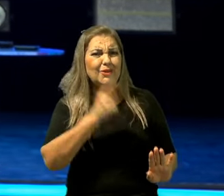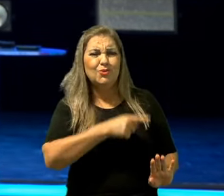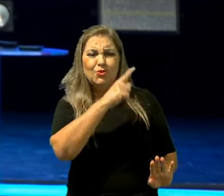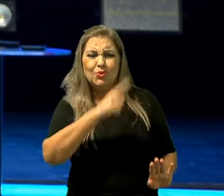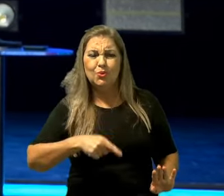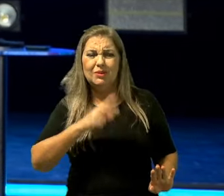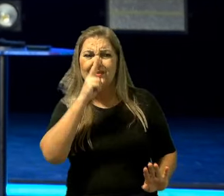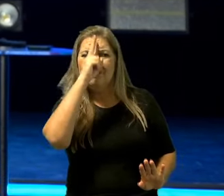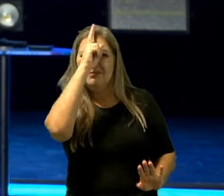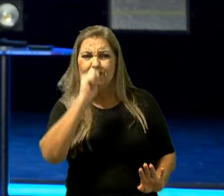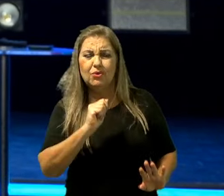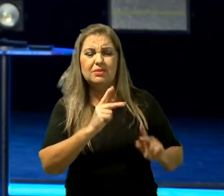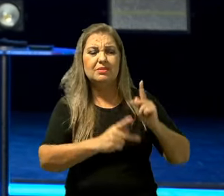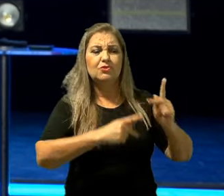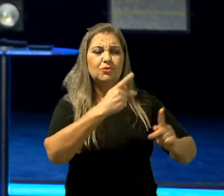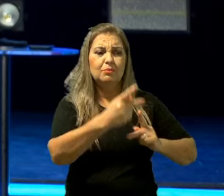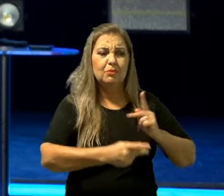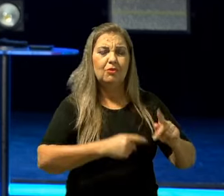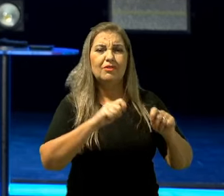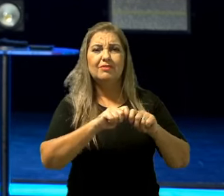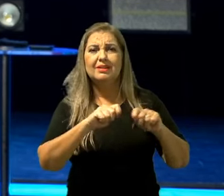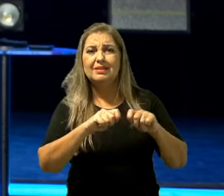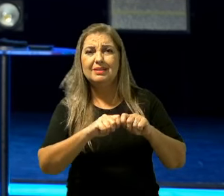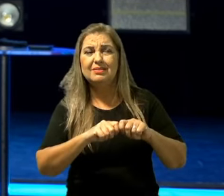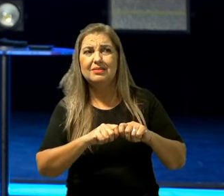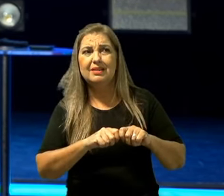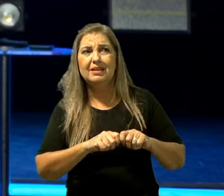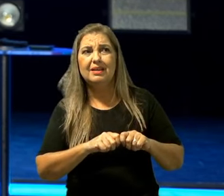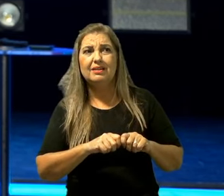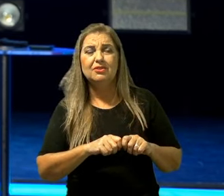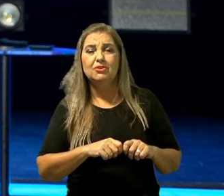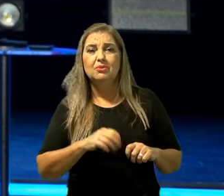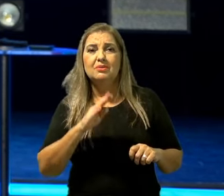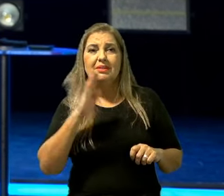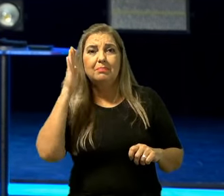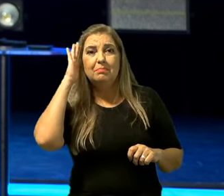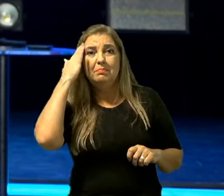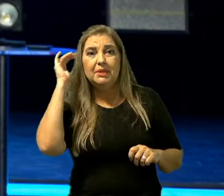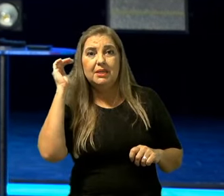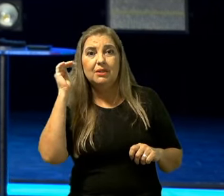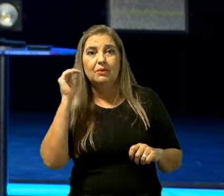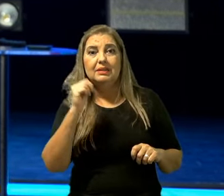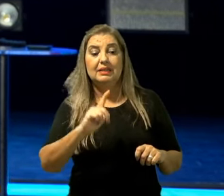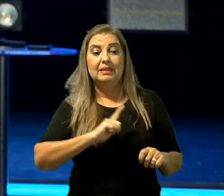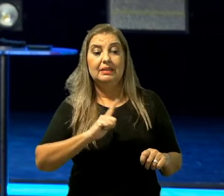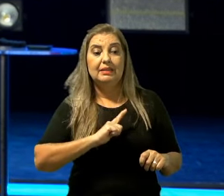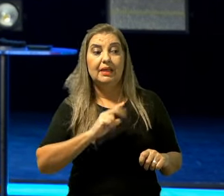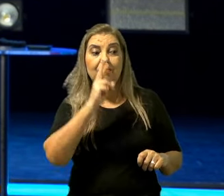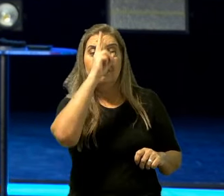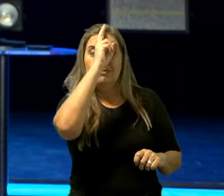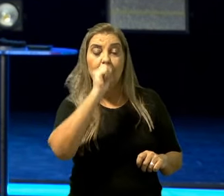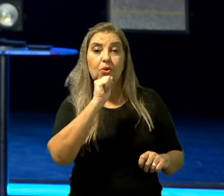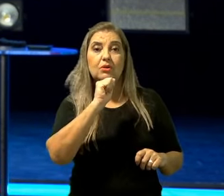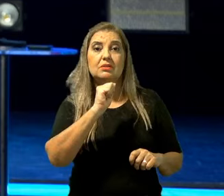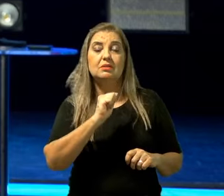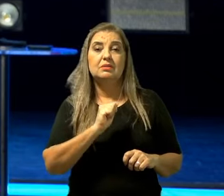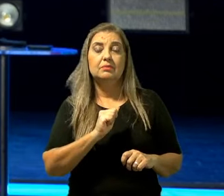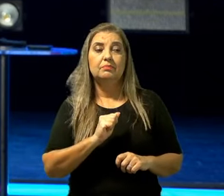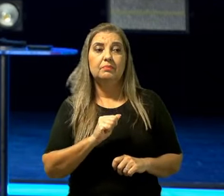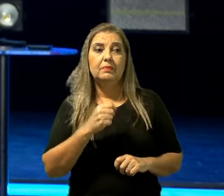povo de Deus, fazendo com que eles não reconhecessem a sua força, nem o seu potencial, nem a